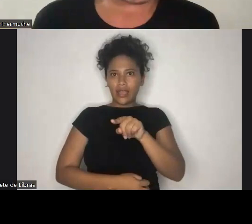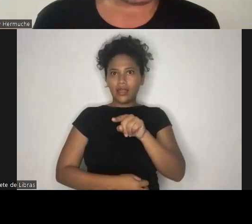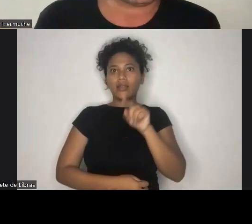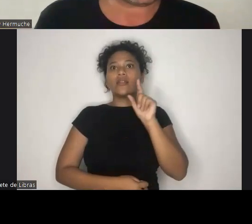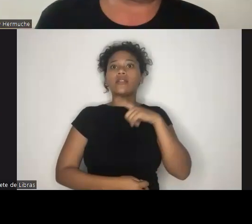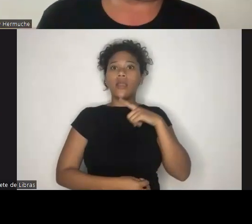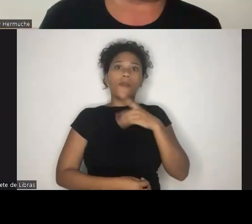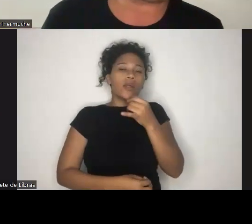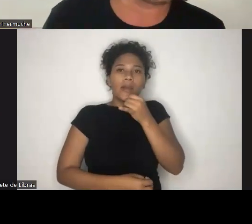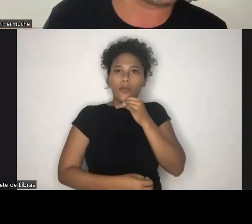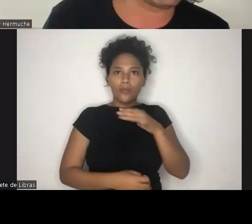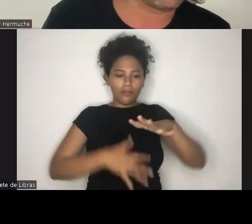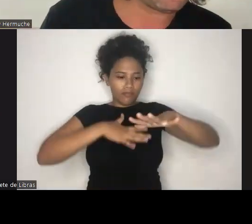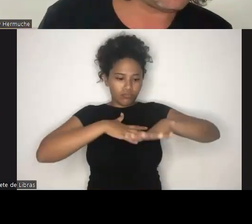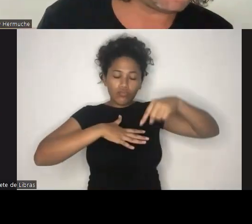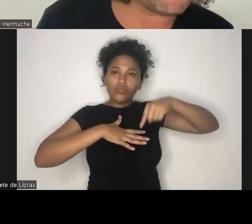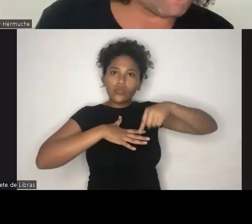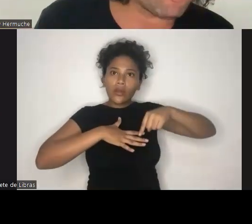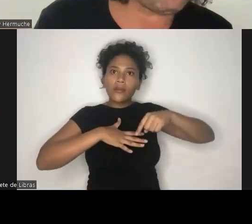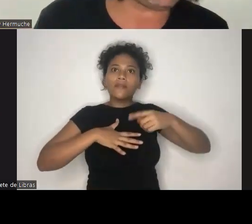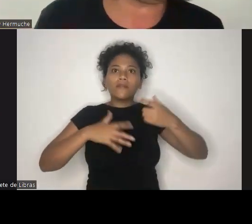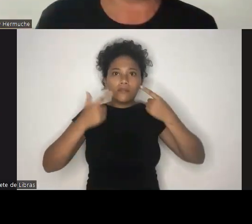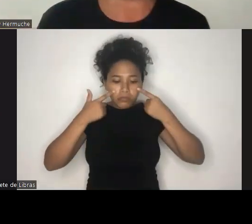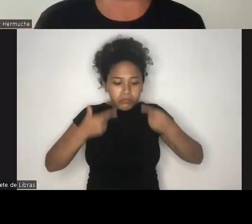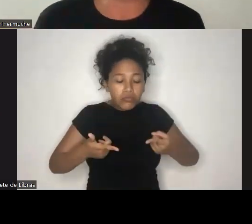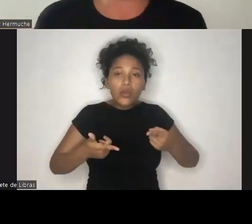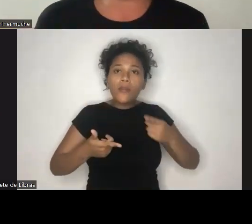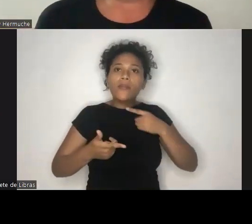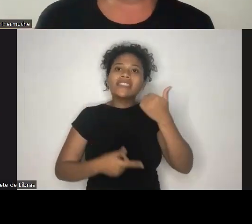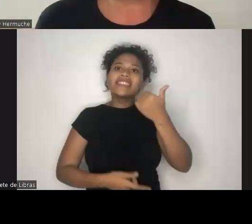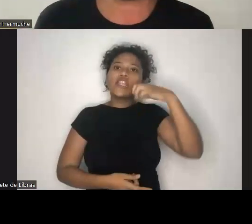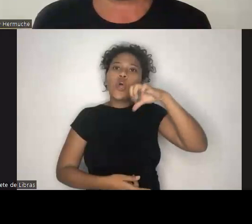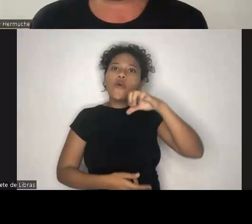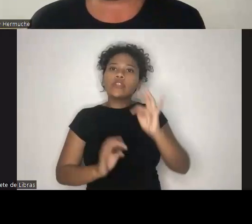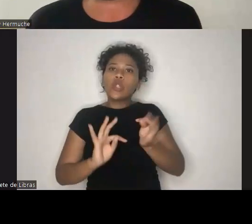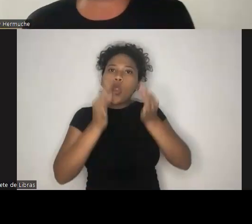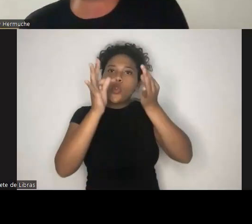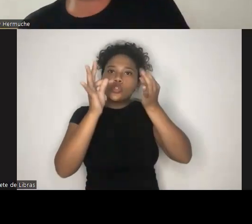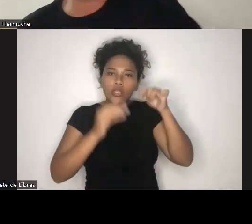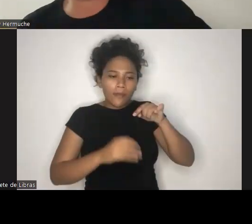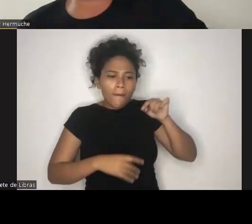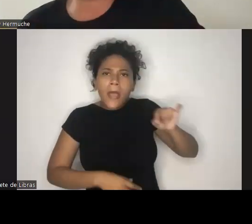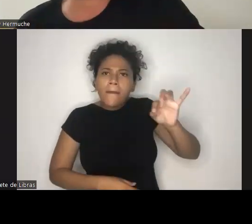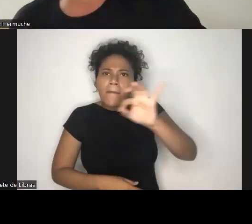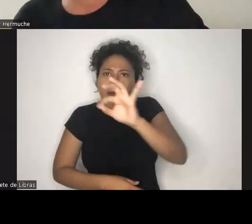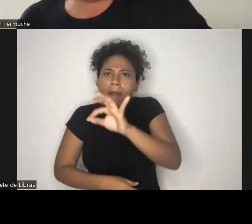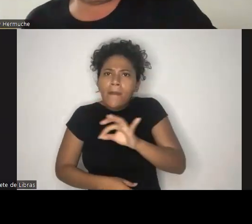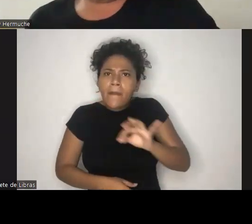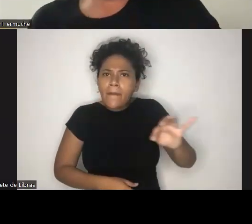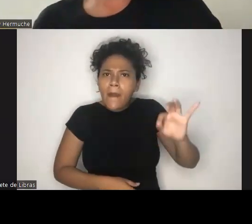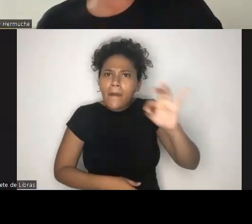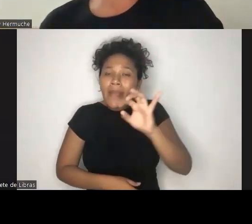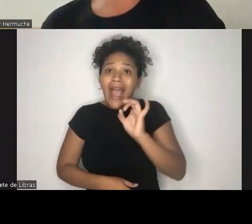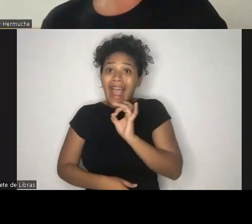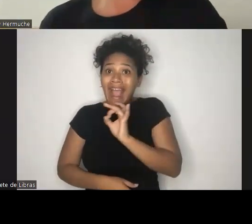planta baixa aonde a gente colocou 19 tecnologias envolvidas Cada uma